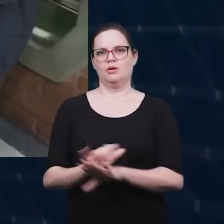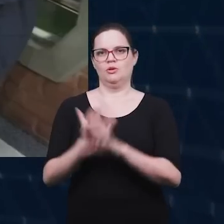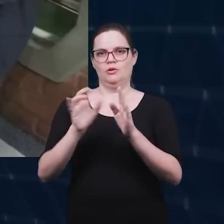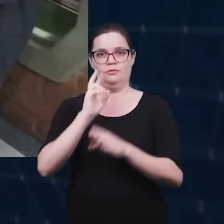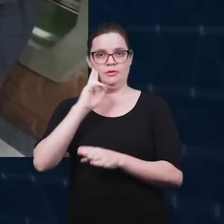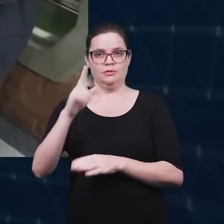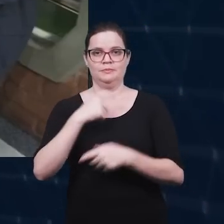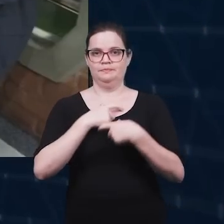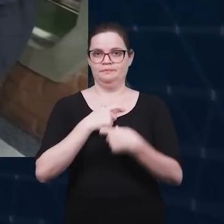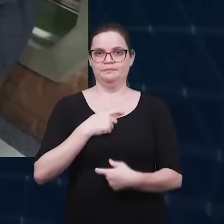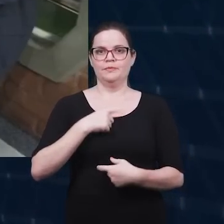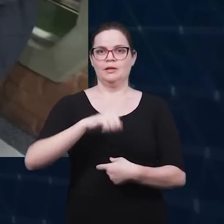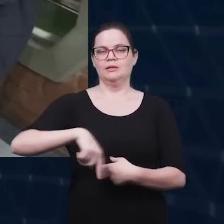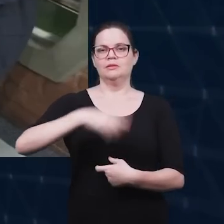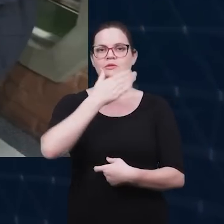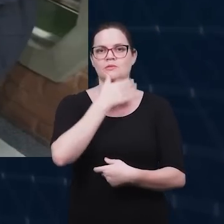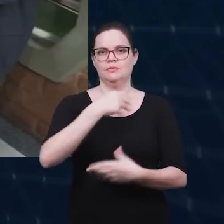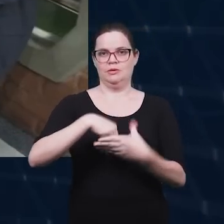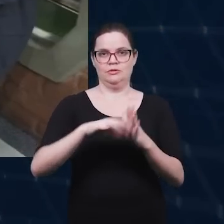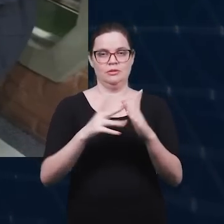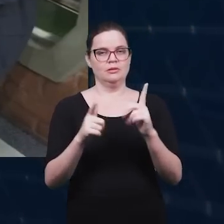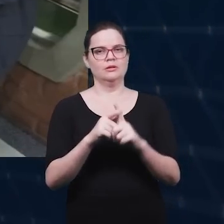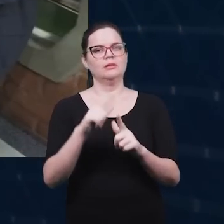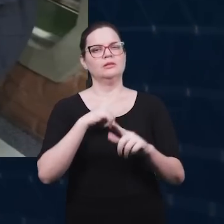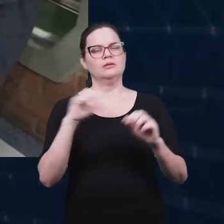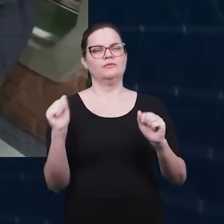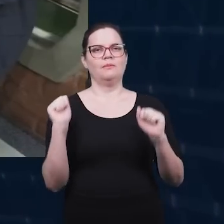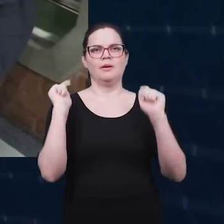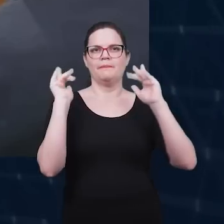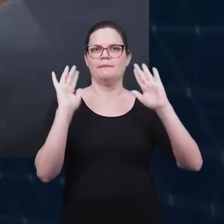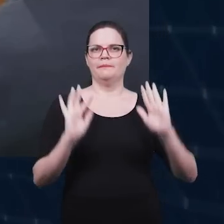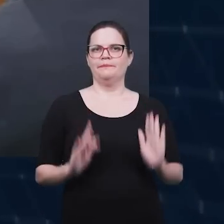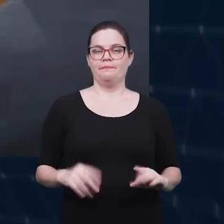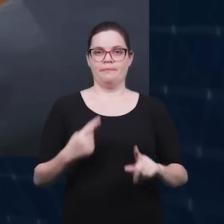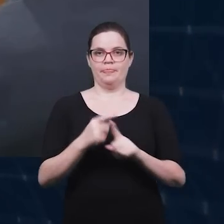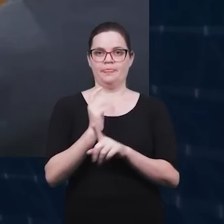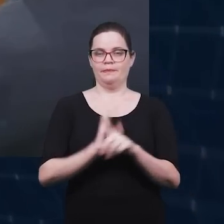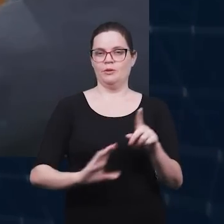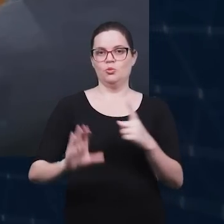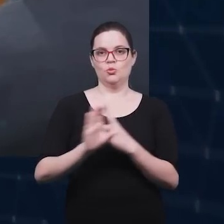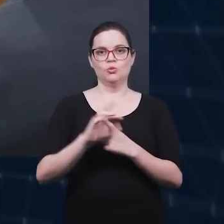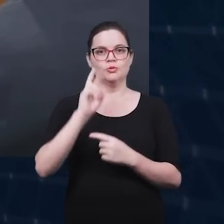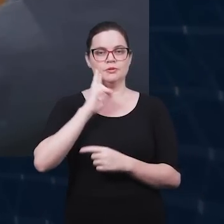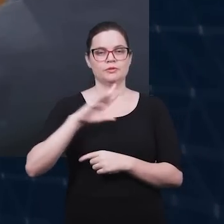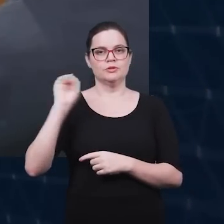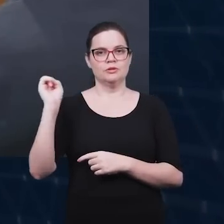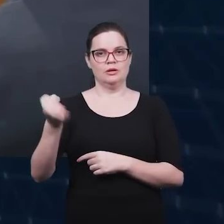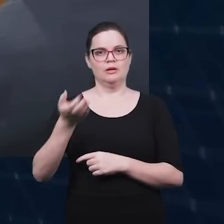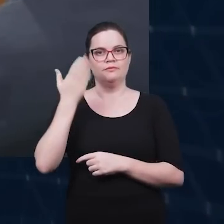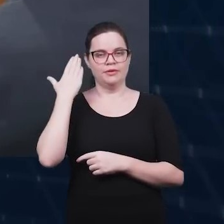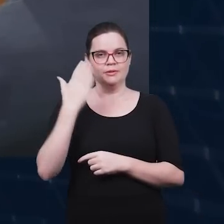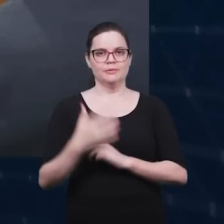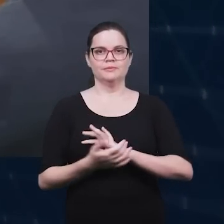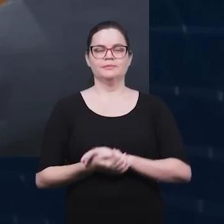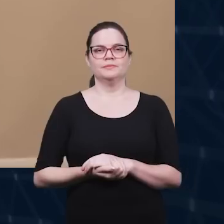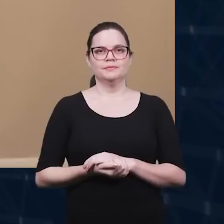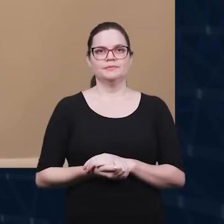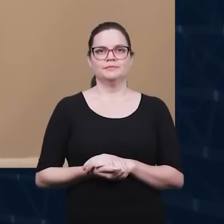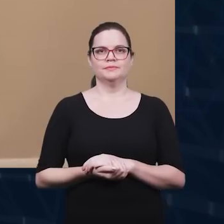Os varões da Casa do Senhor receberam uma grande bênção em um culto revelado desde a